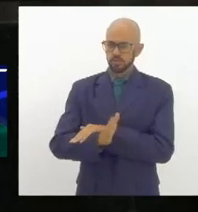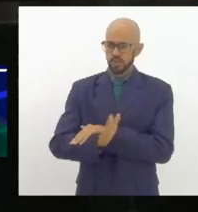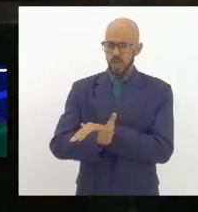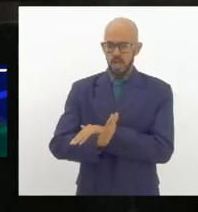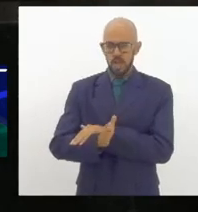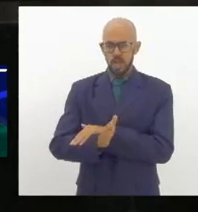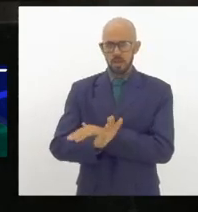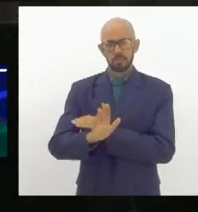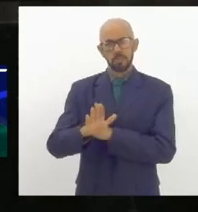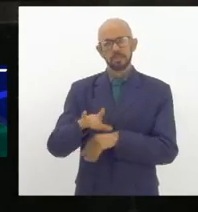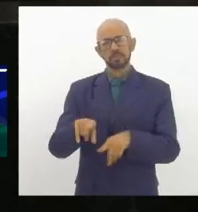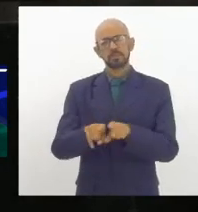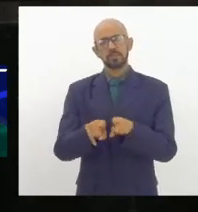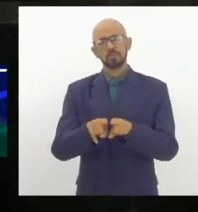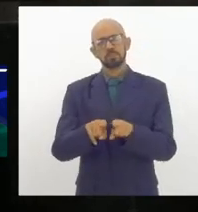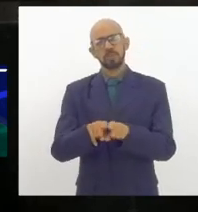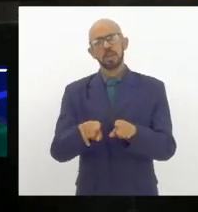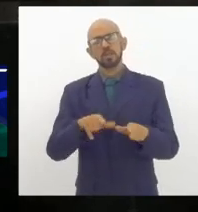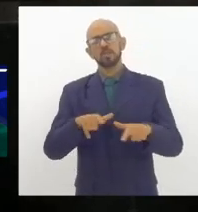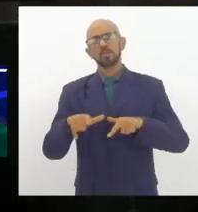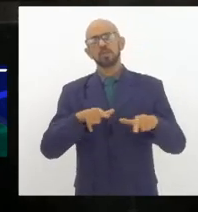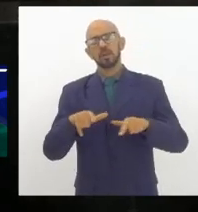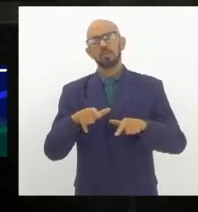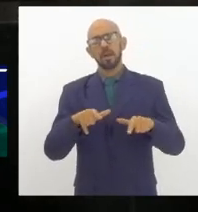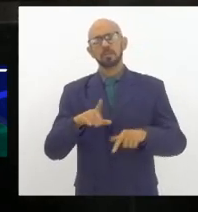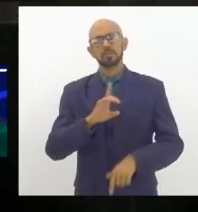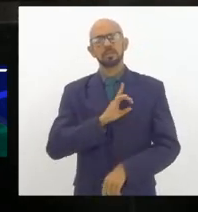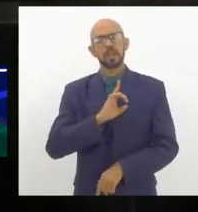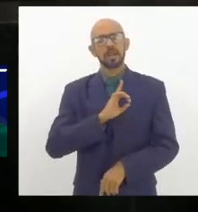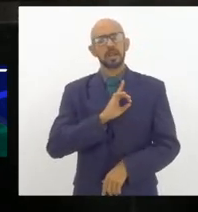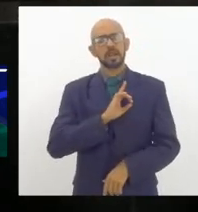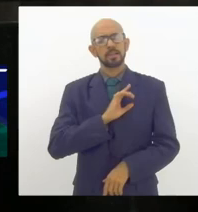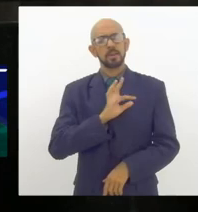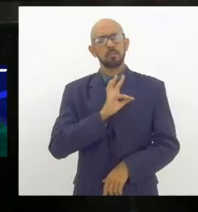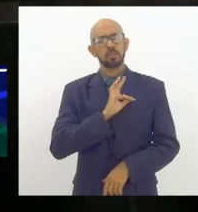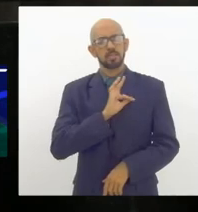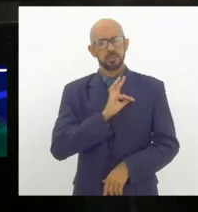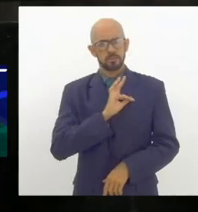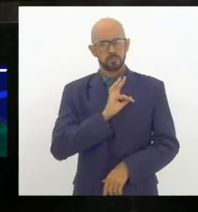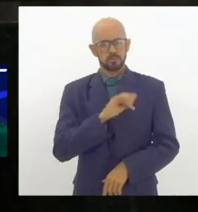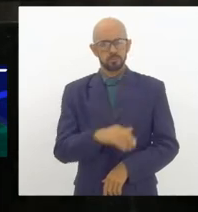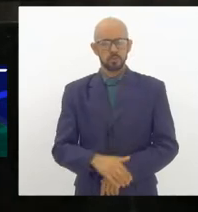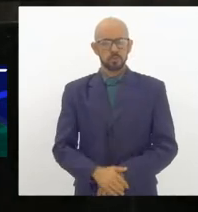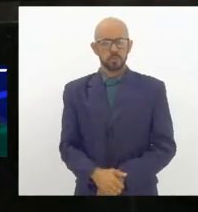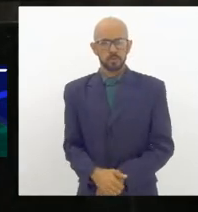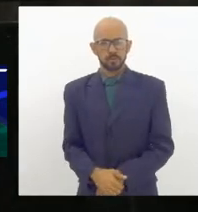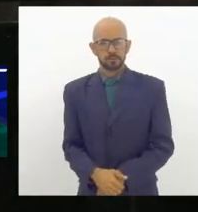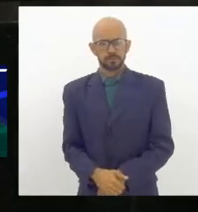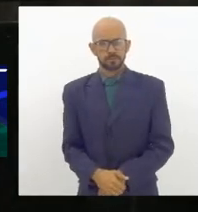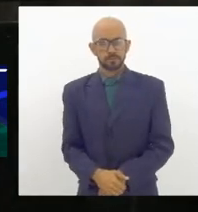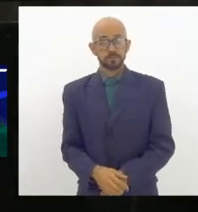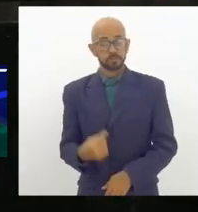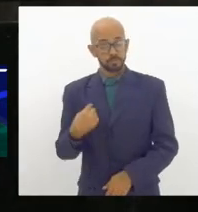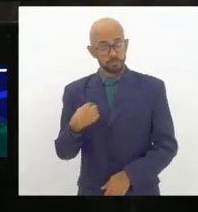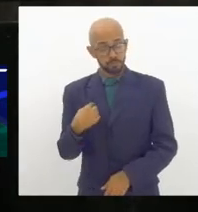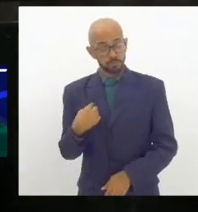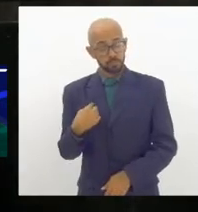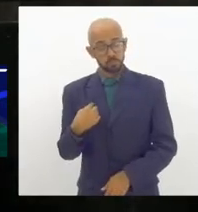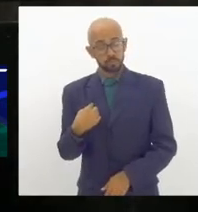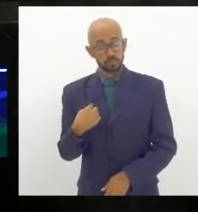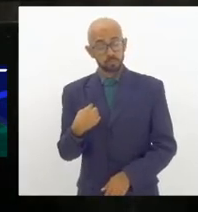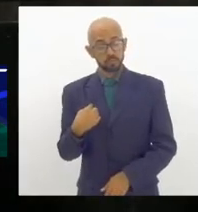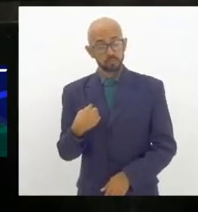mas também na atividade de delegada de polícia Oi e eu